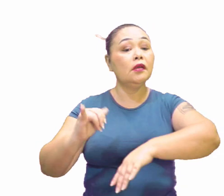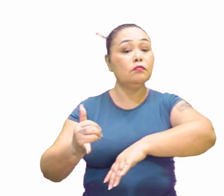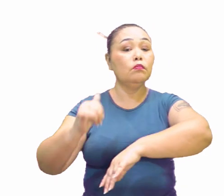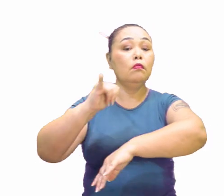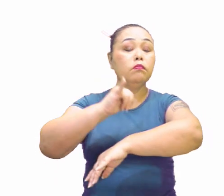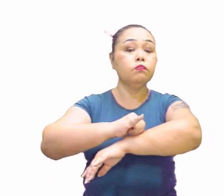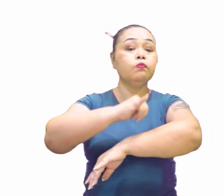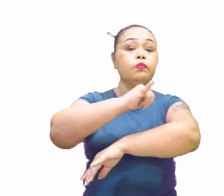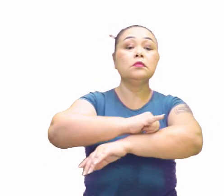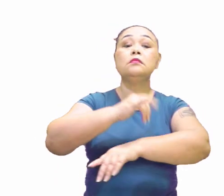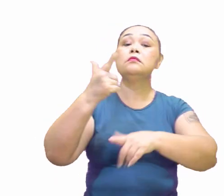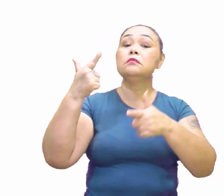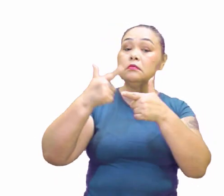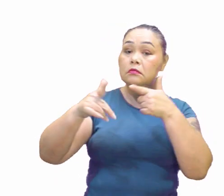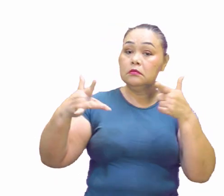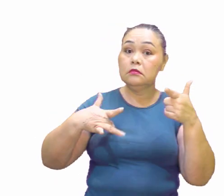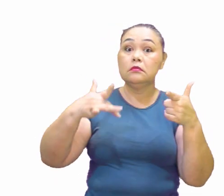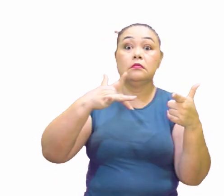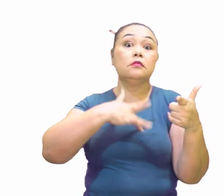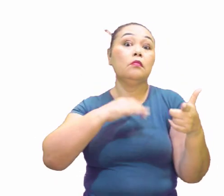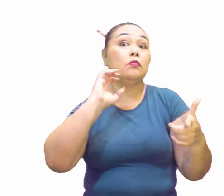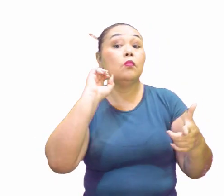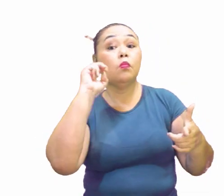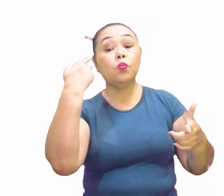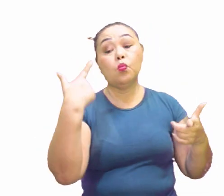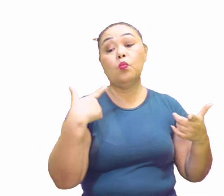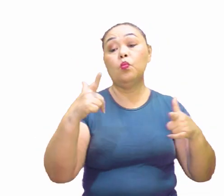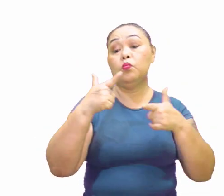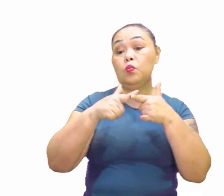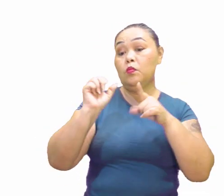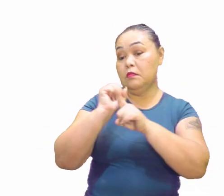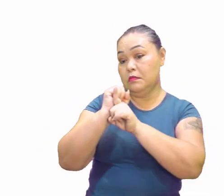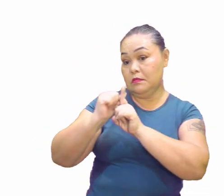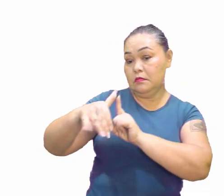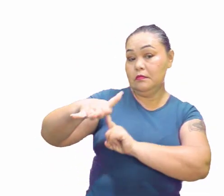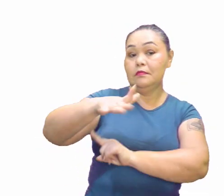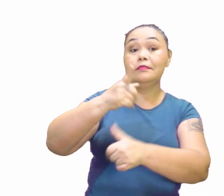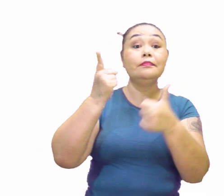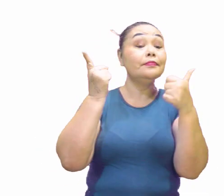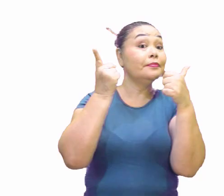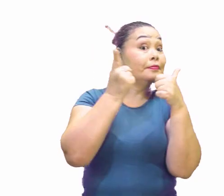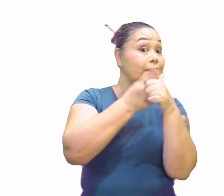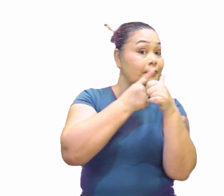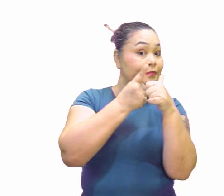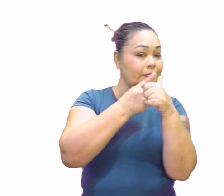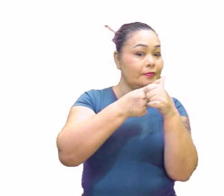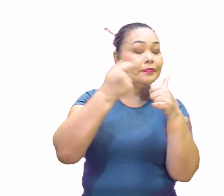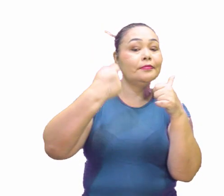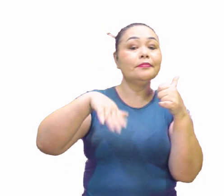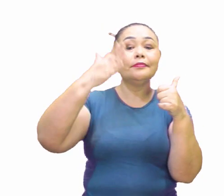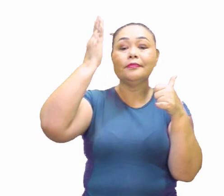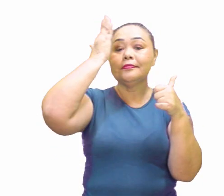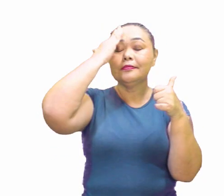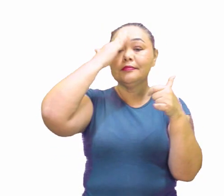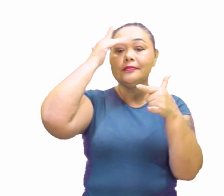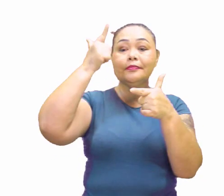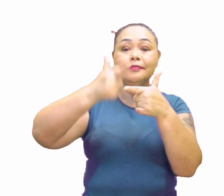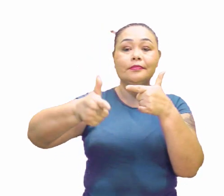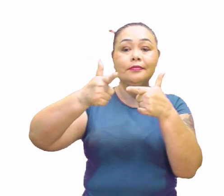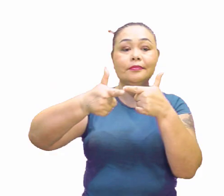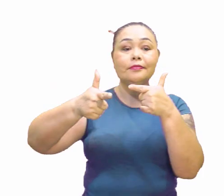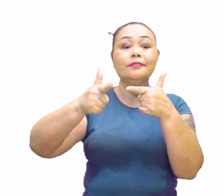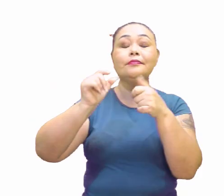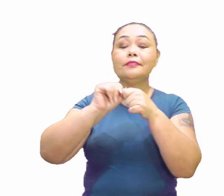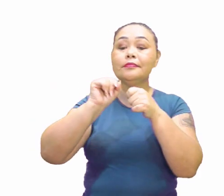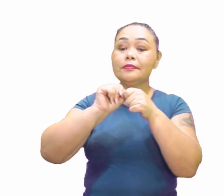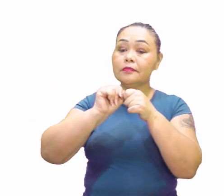Obesidade, problema de saúde ou problema social? Em primeiro lugar, é preciso entender a problemática das